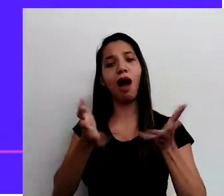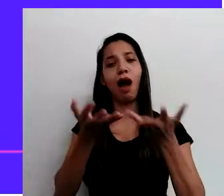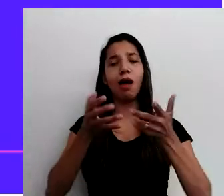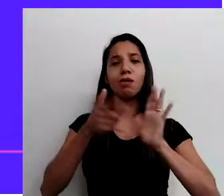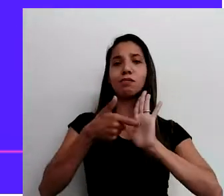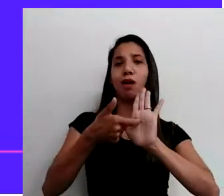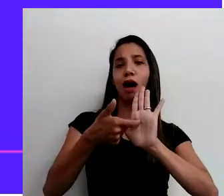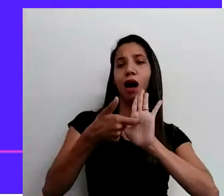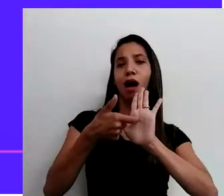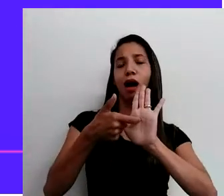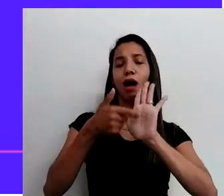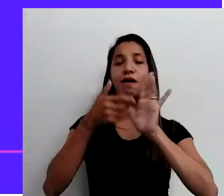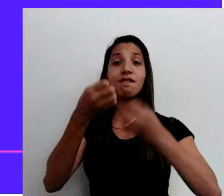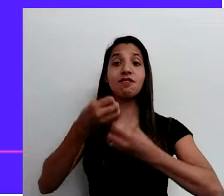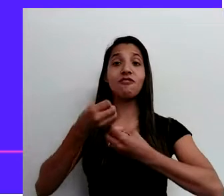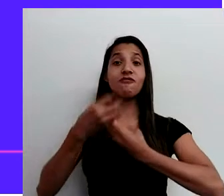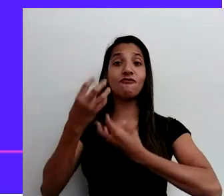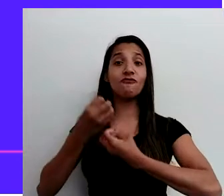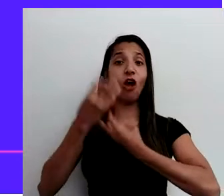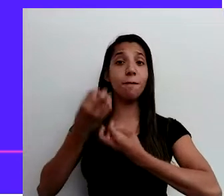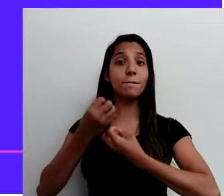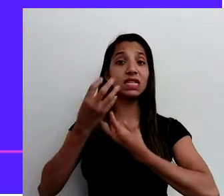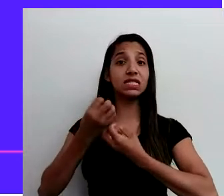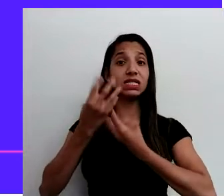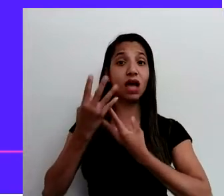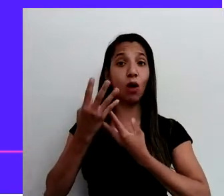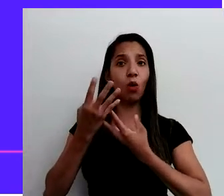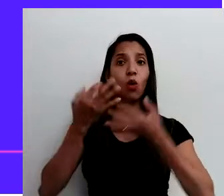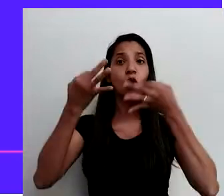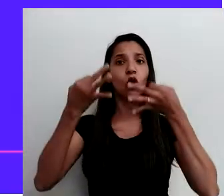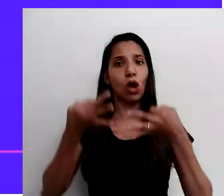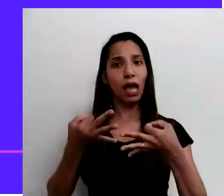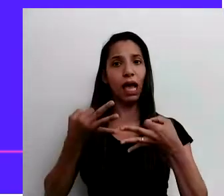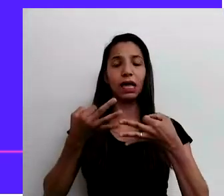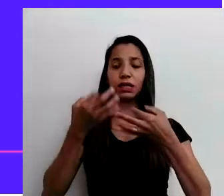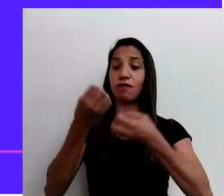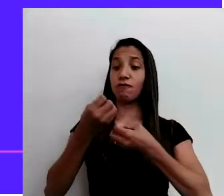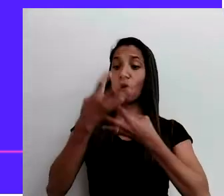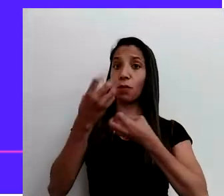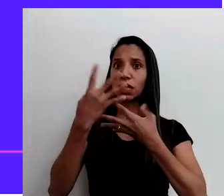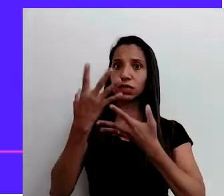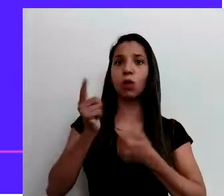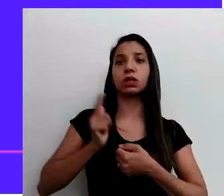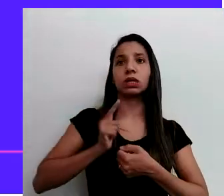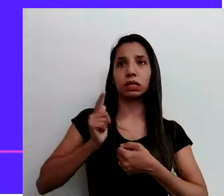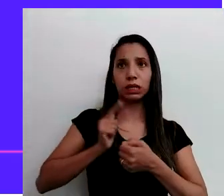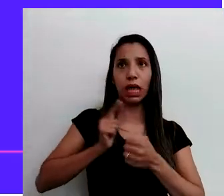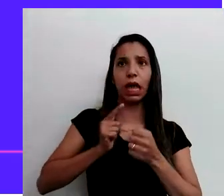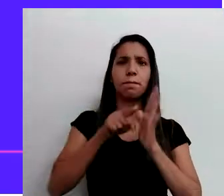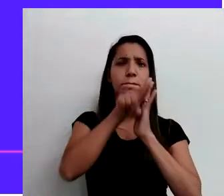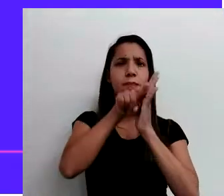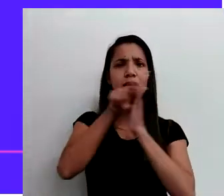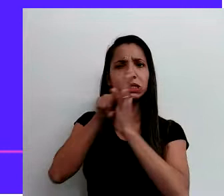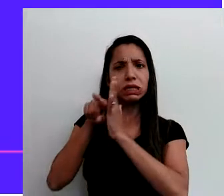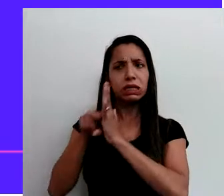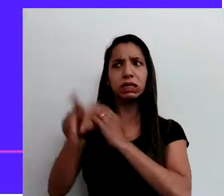da informação, a informação correta, a informação checada, como um direito. E também